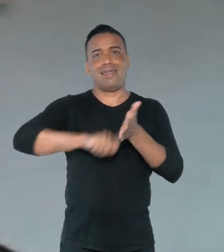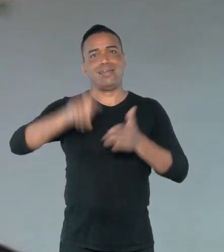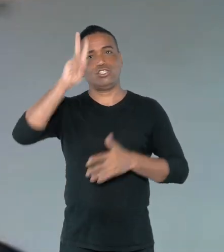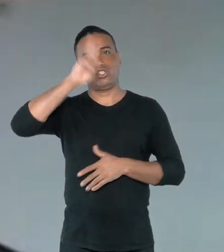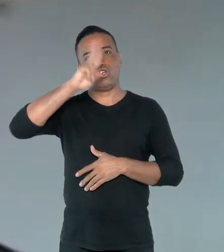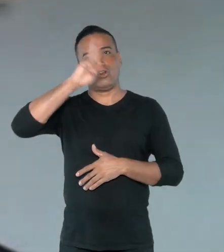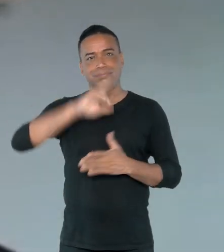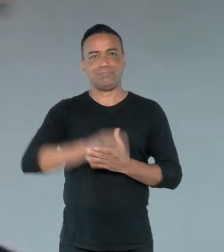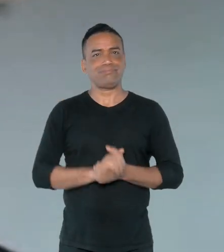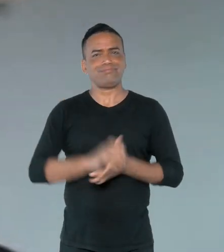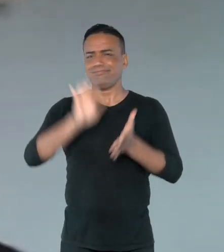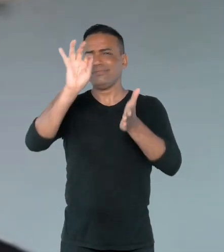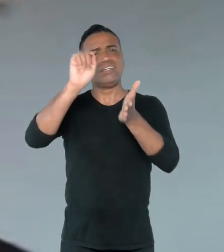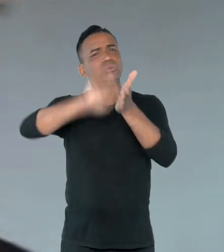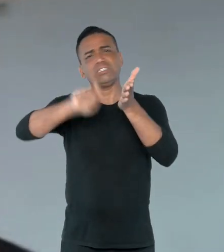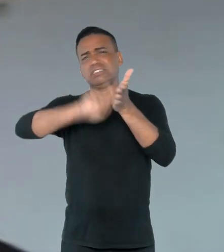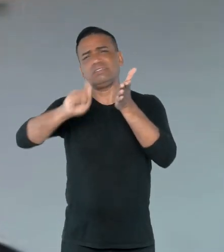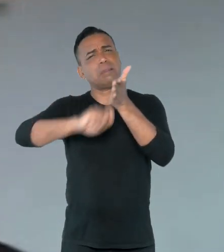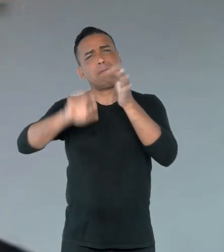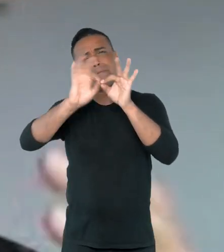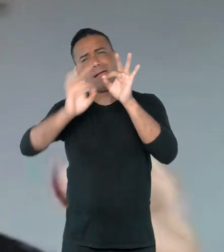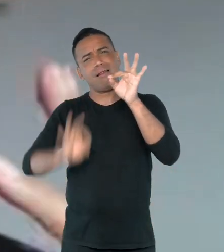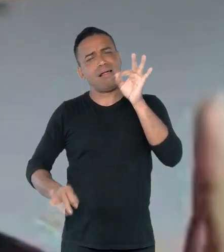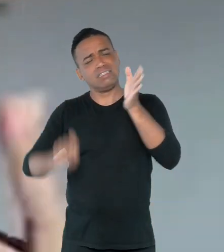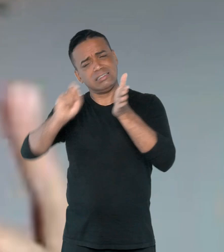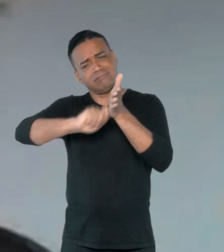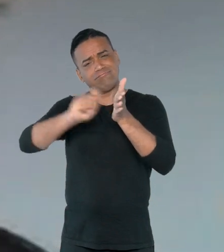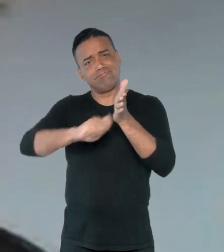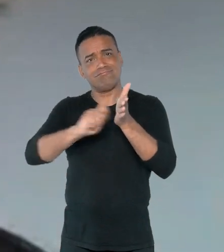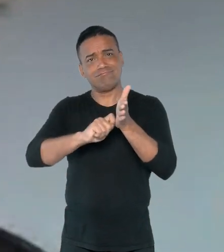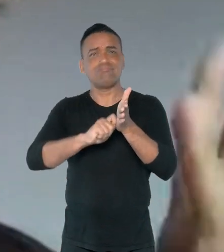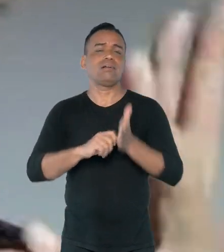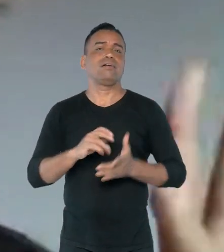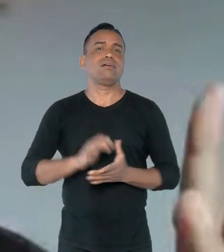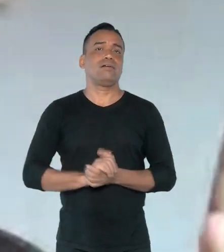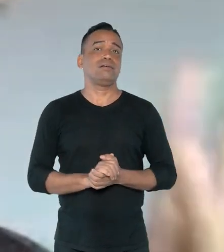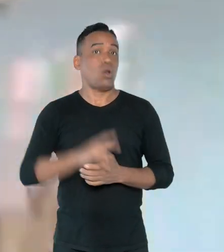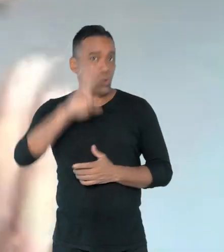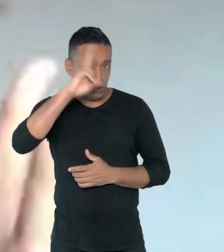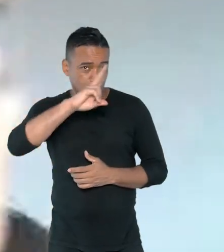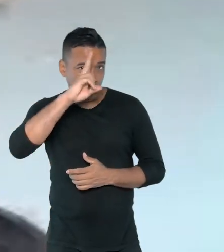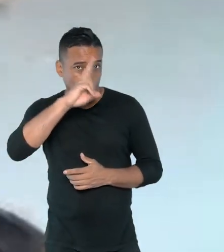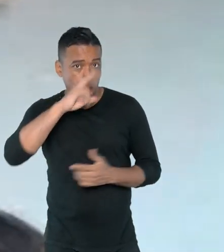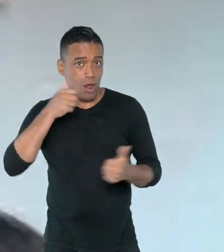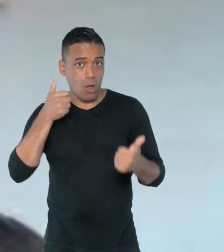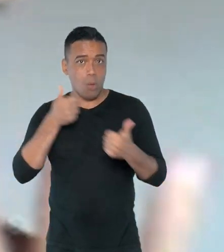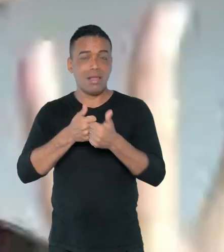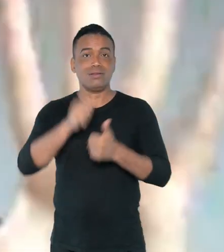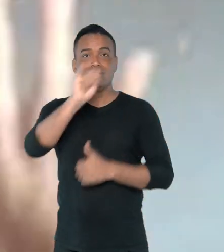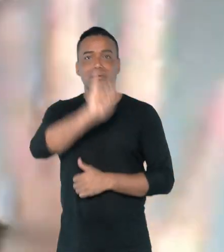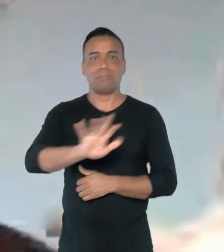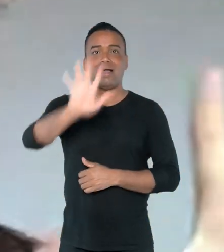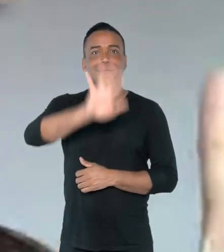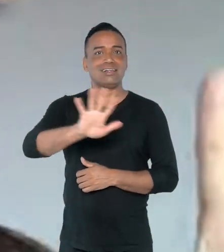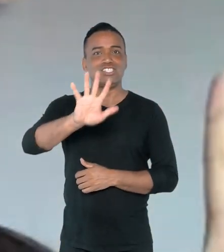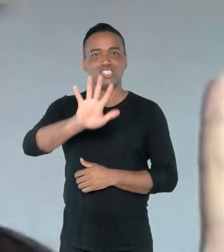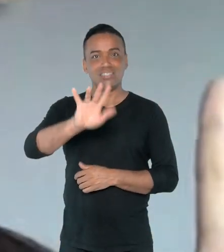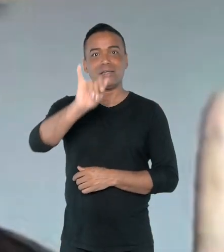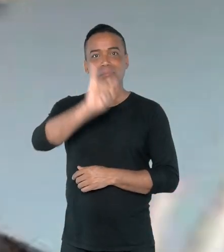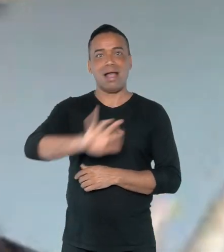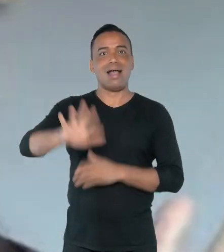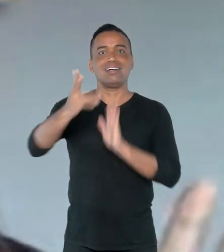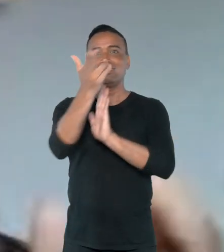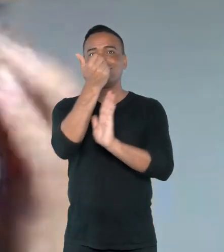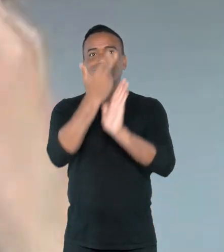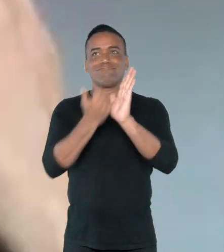aí eu escrevi tudo. E aí era a história acompanhada das imagens. Eu tinha essas imagens